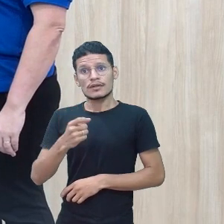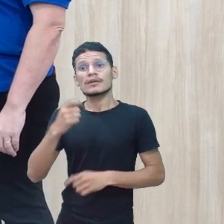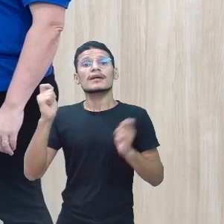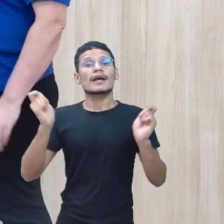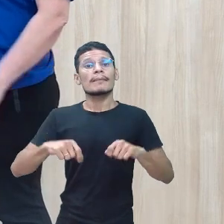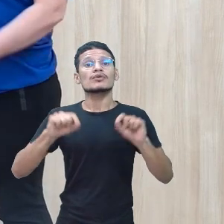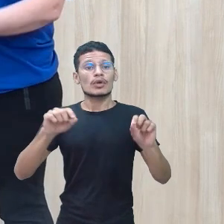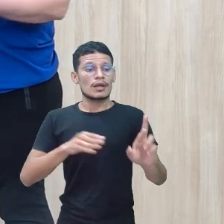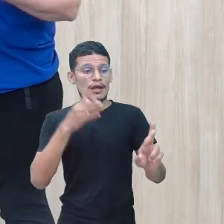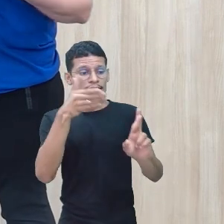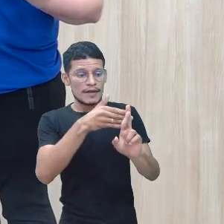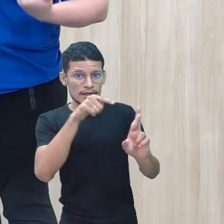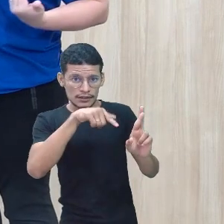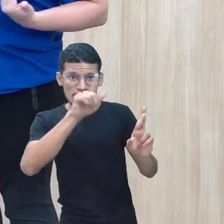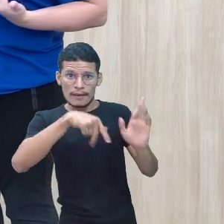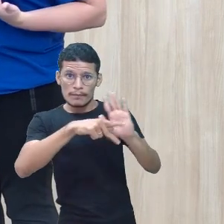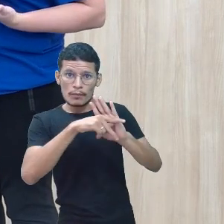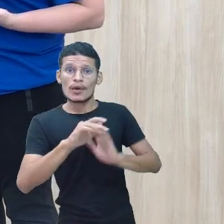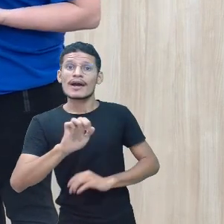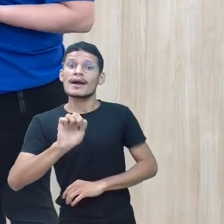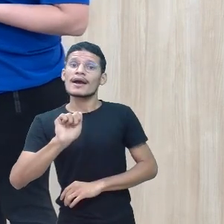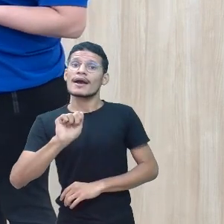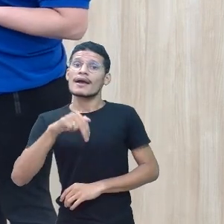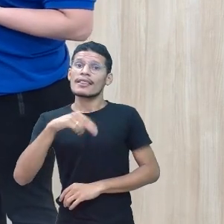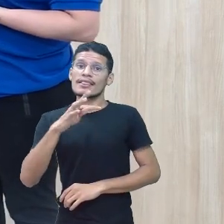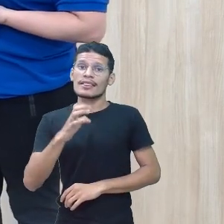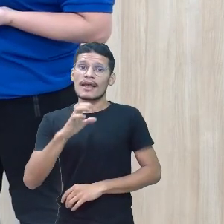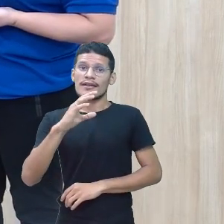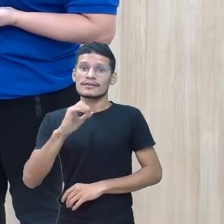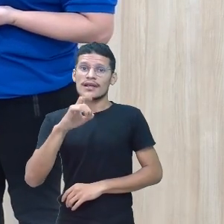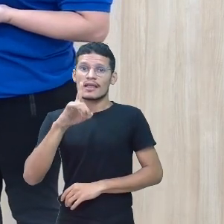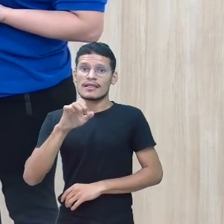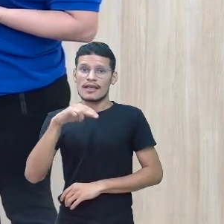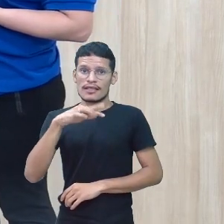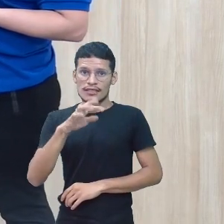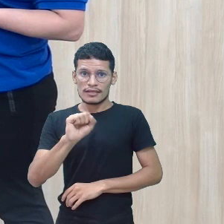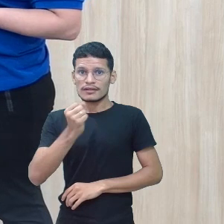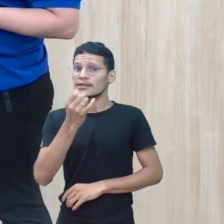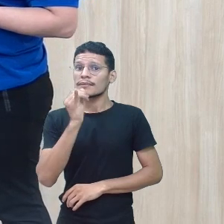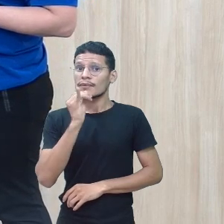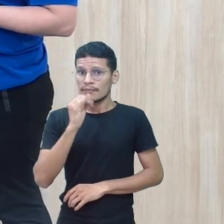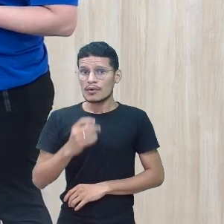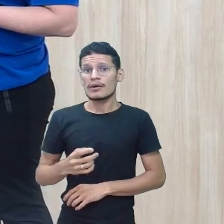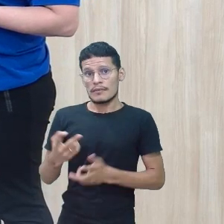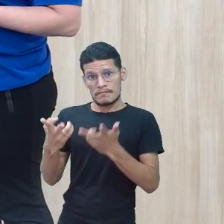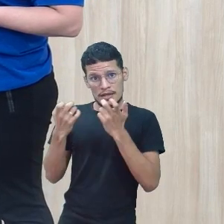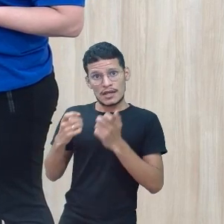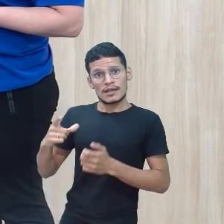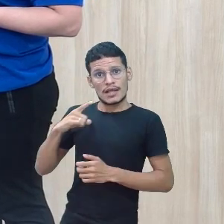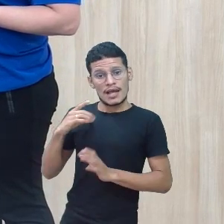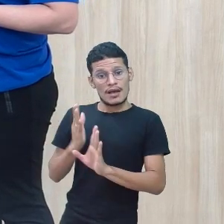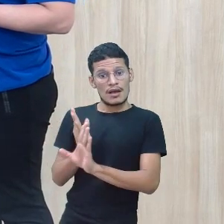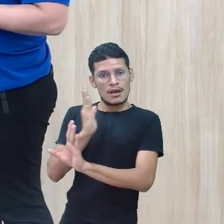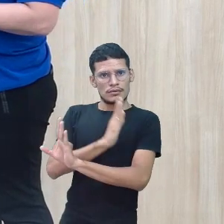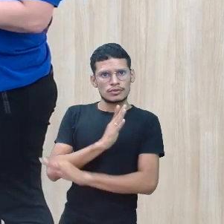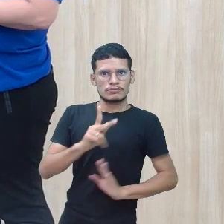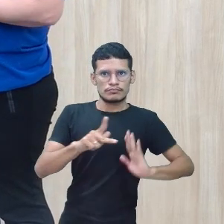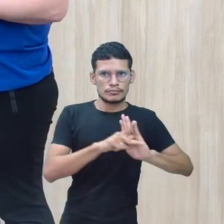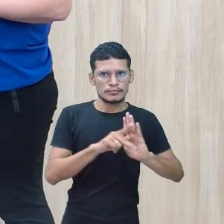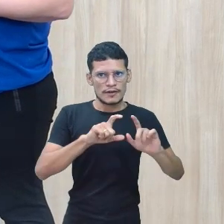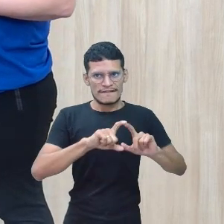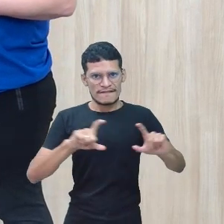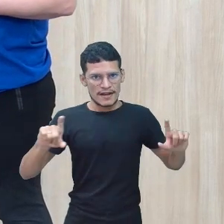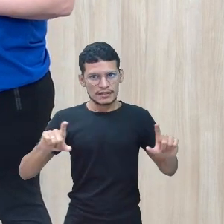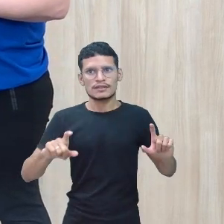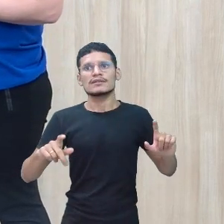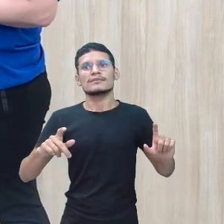ser chamado de antecedente. Vocês percebem que está aí antecedendo, não é?